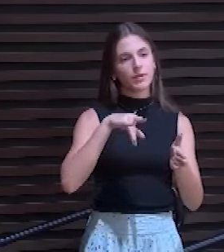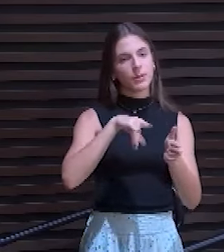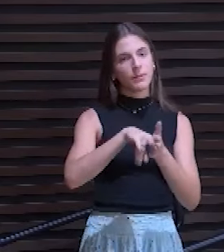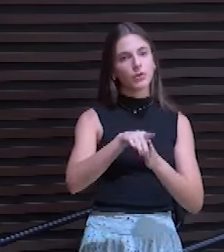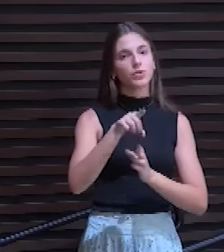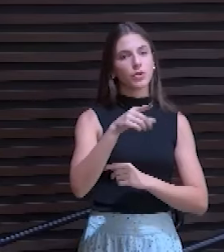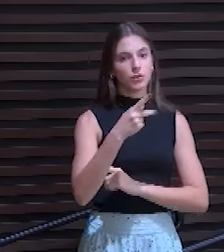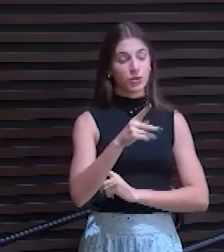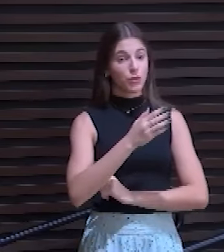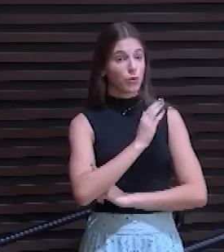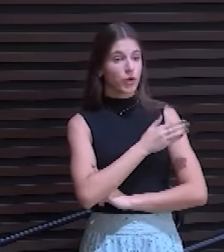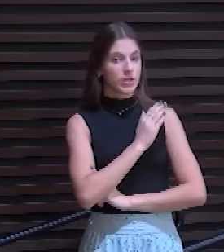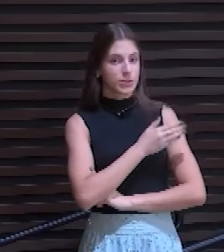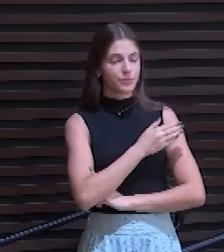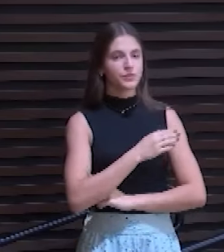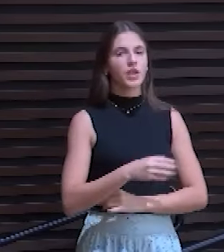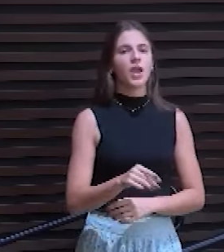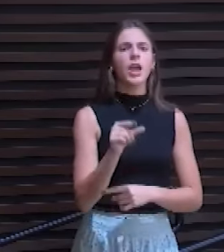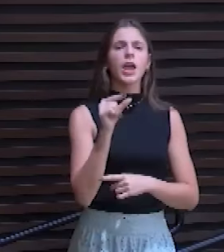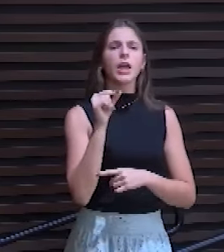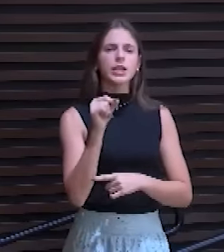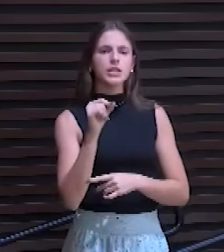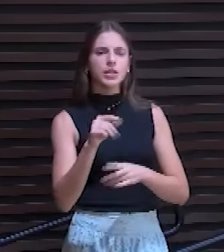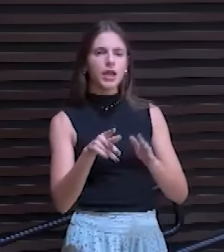quem são seus filhos?